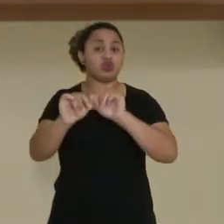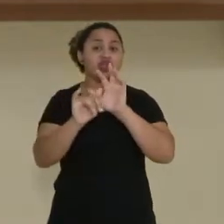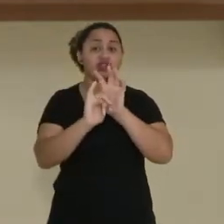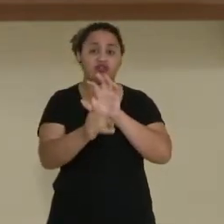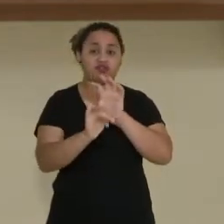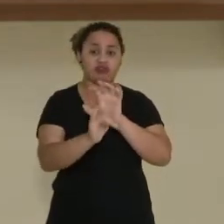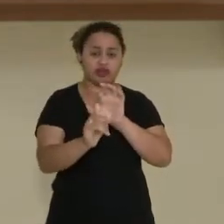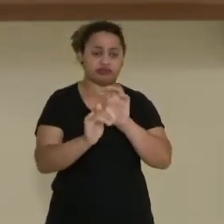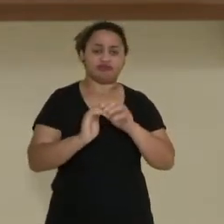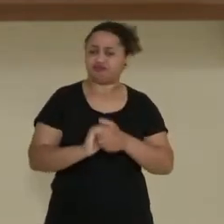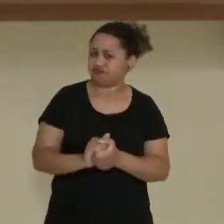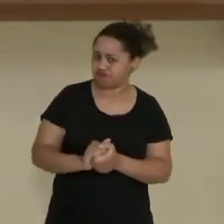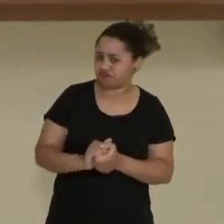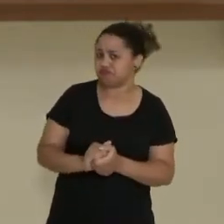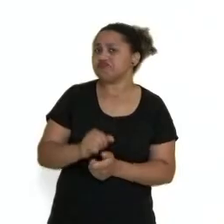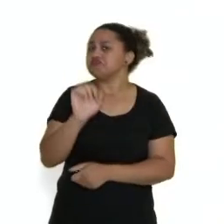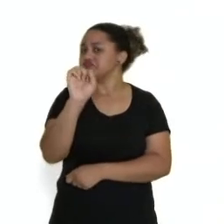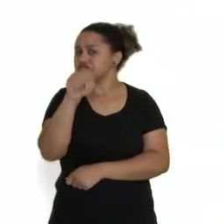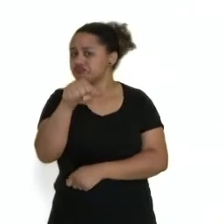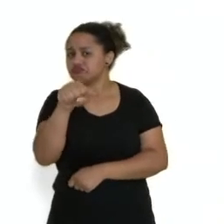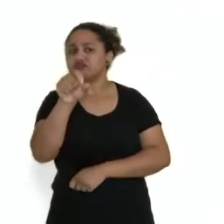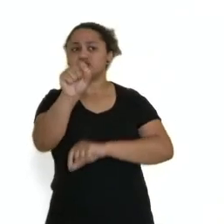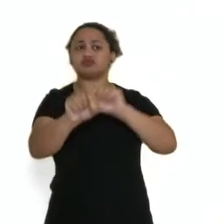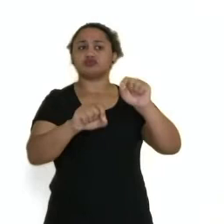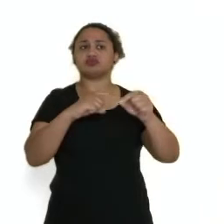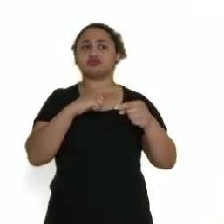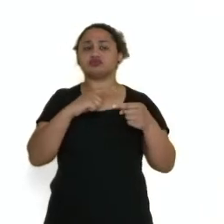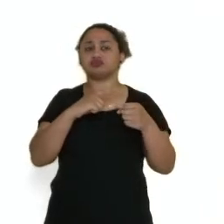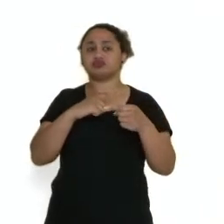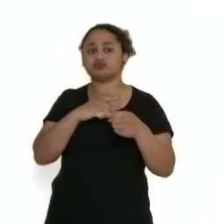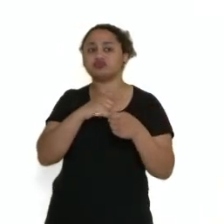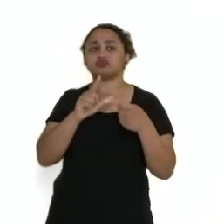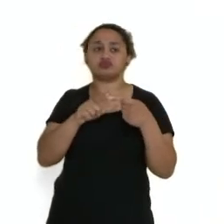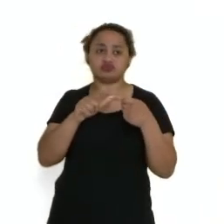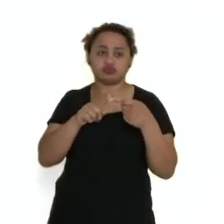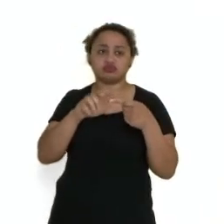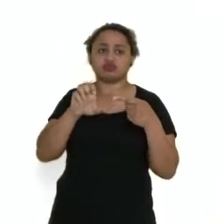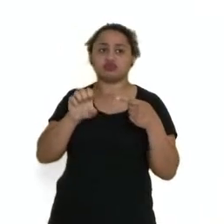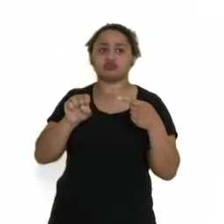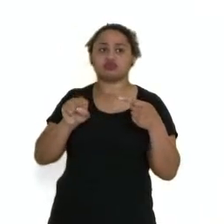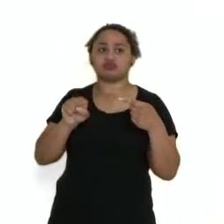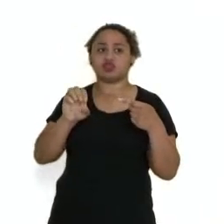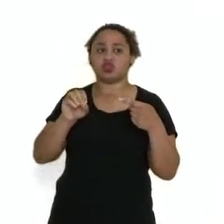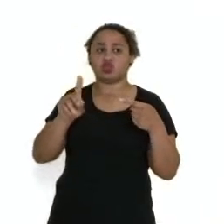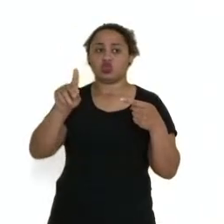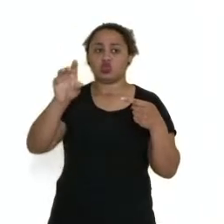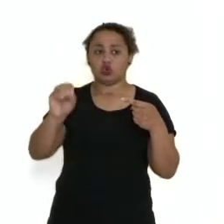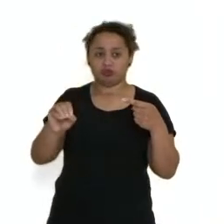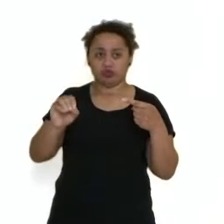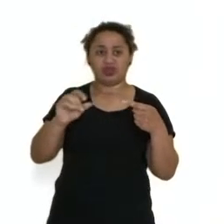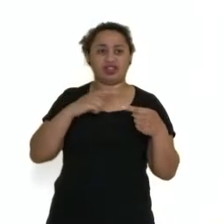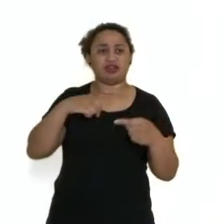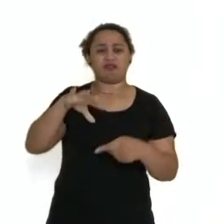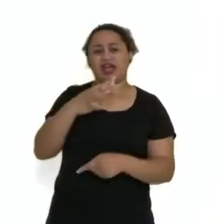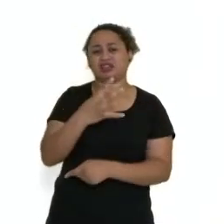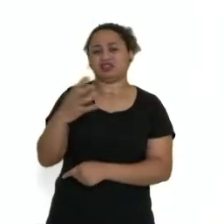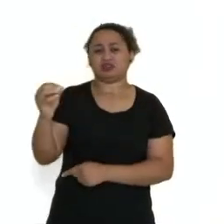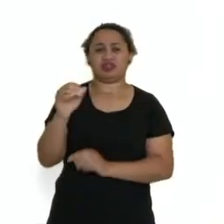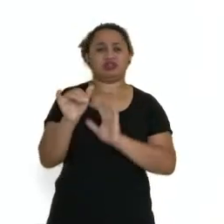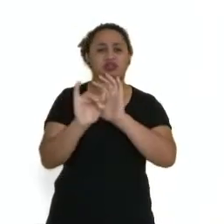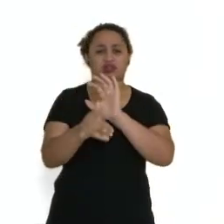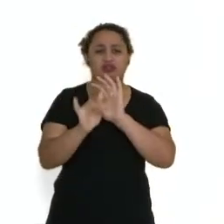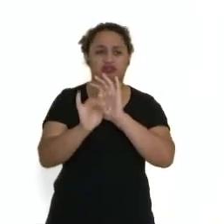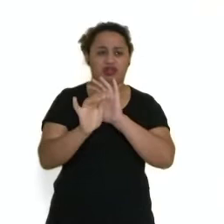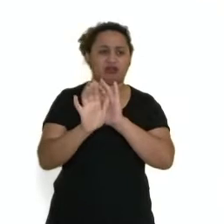Então, eu tenho autores clássicos como Êxopo, com mais de 400 fábulas do século VI